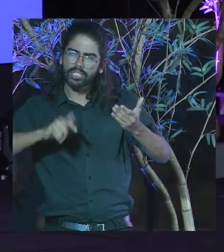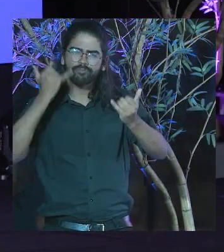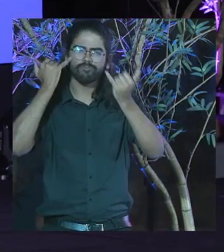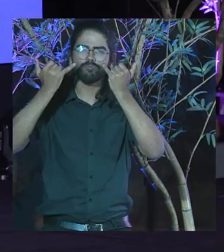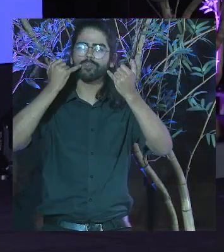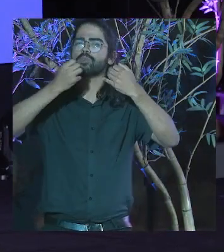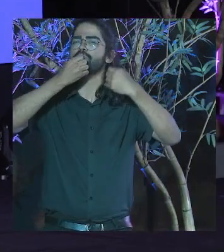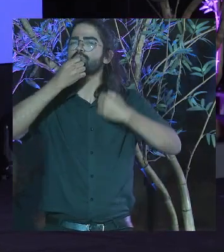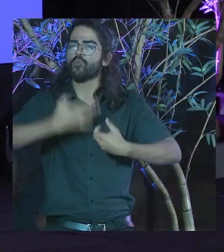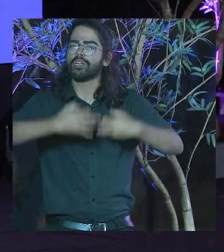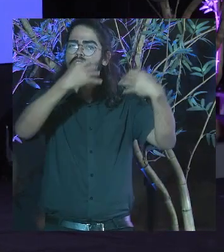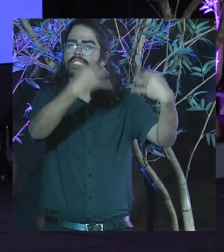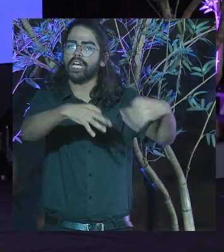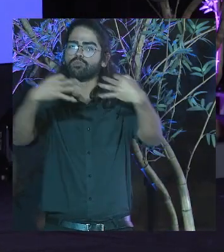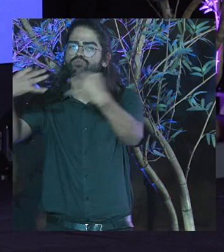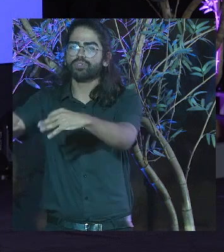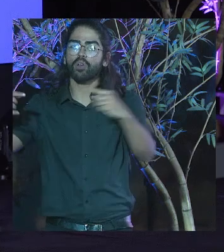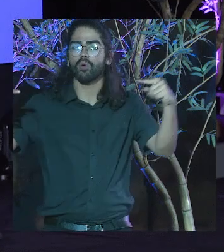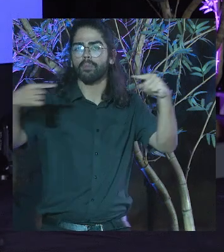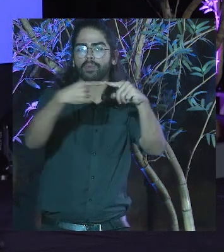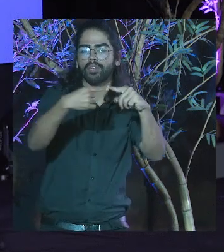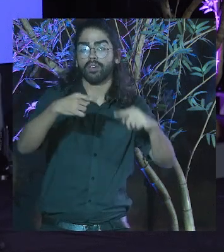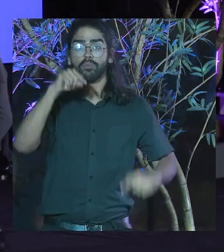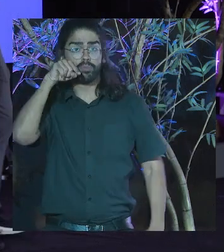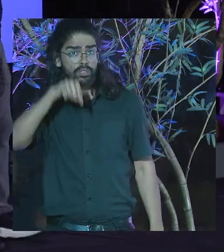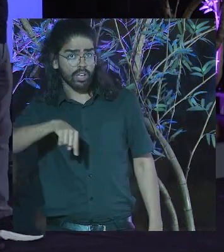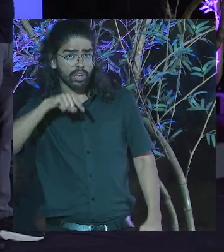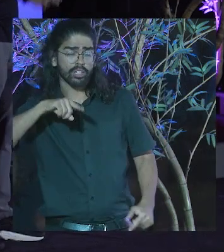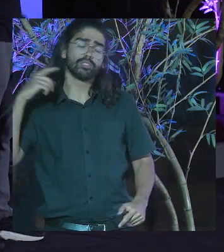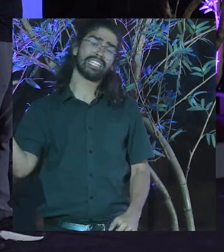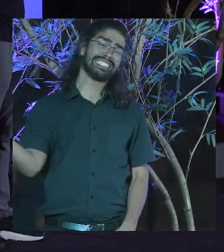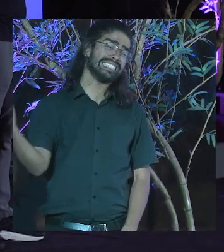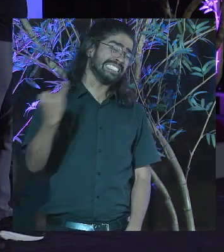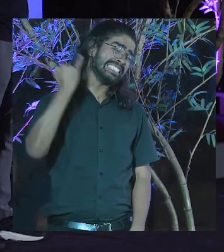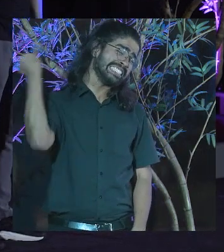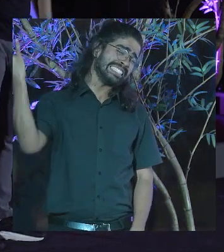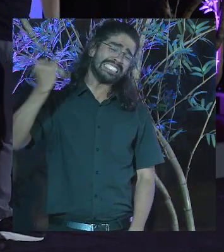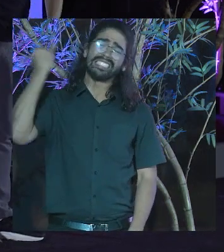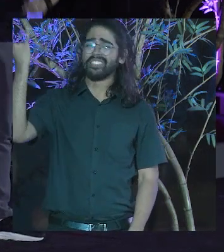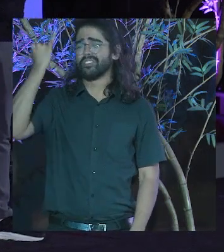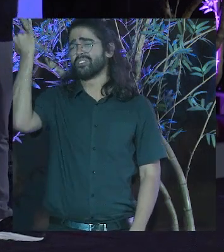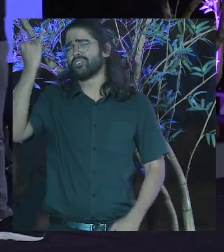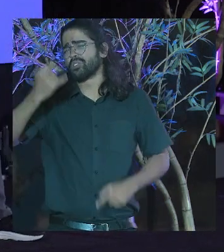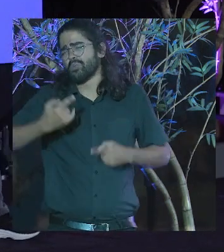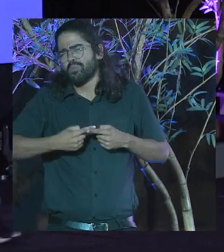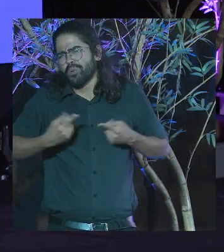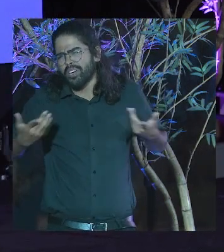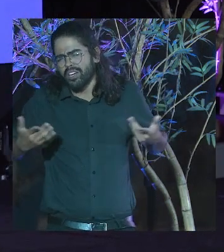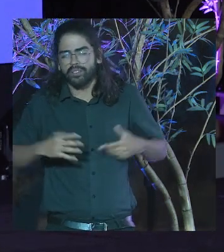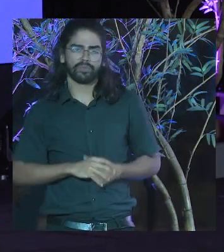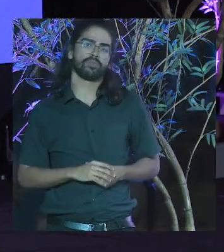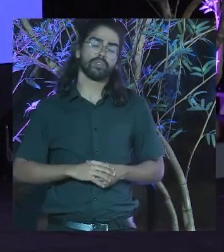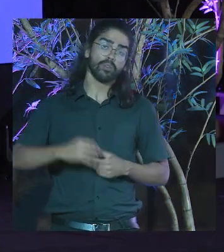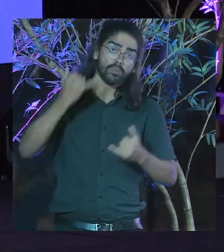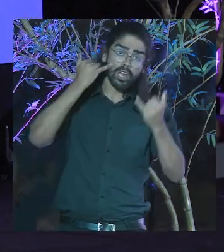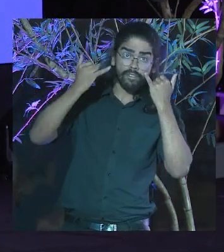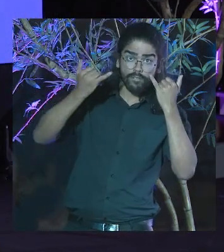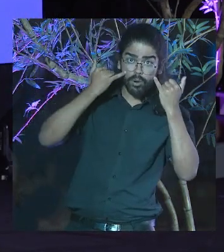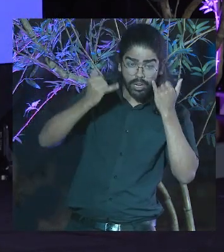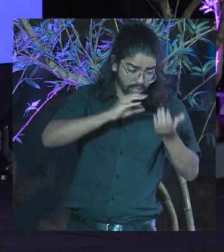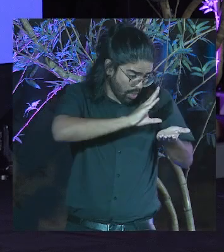mais adequadas. Por que isso é tão importante dentro do que eu estou contando para vocês? A evolução dos